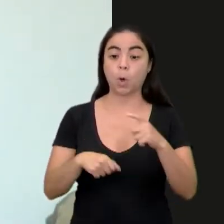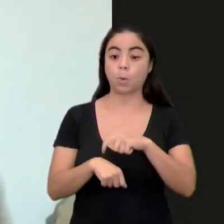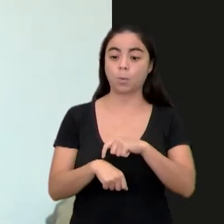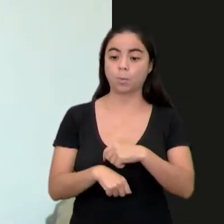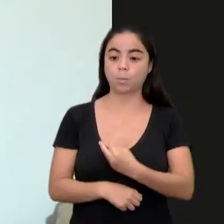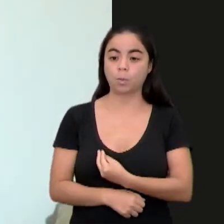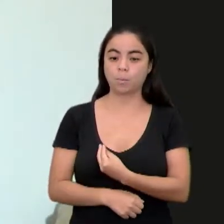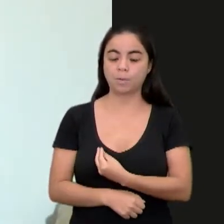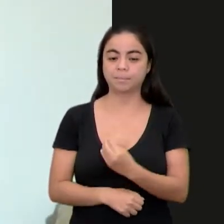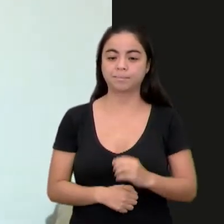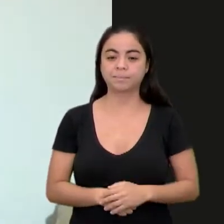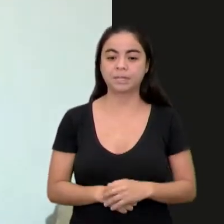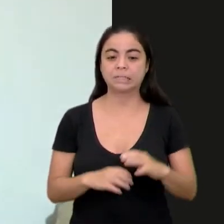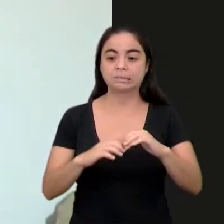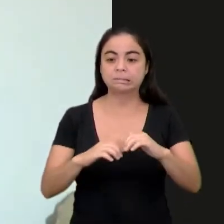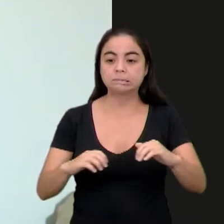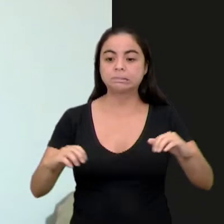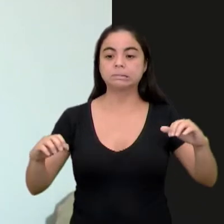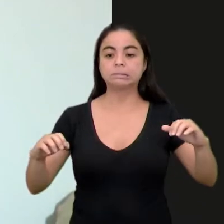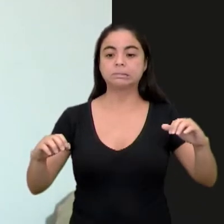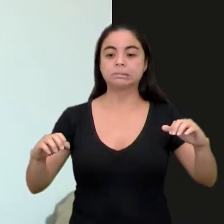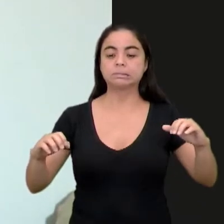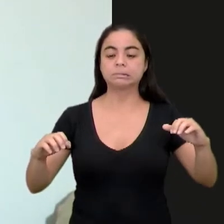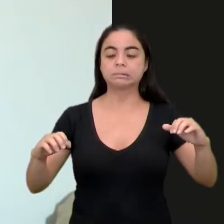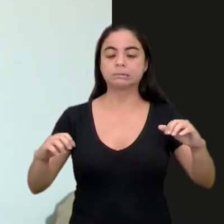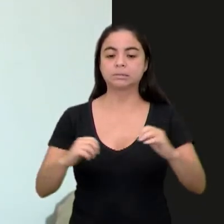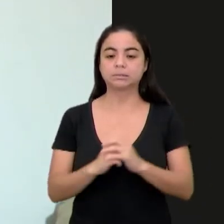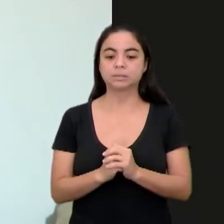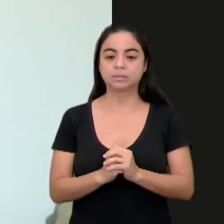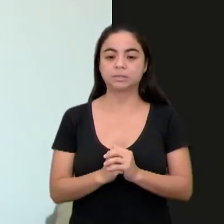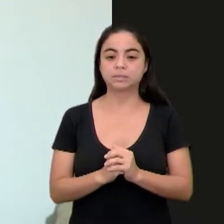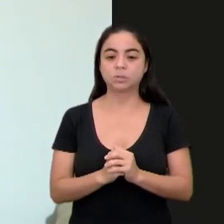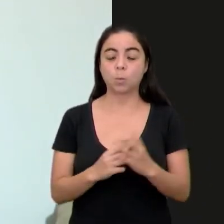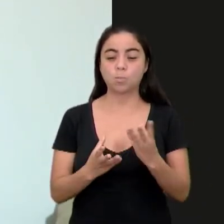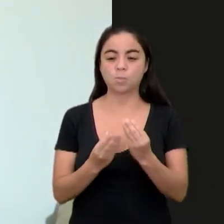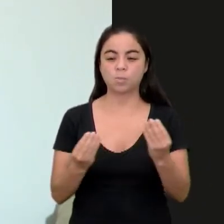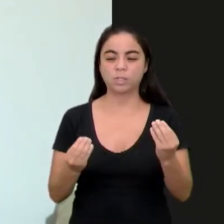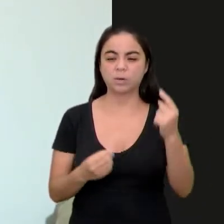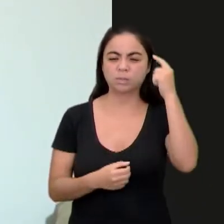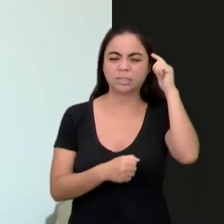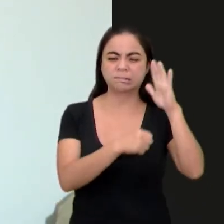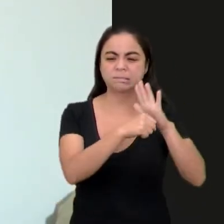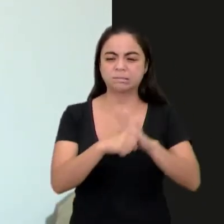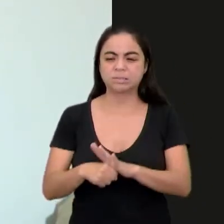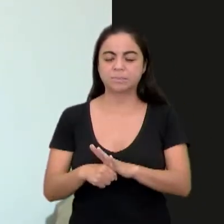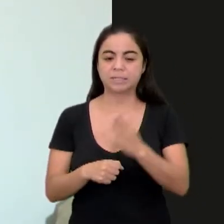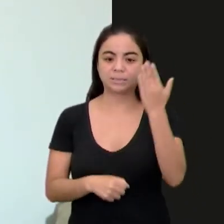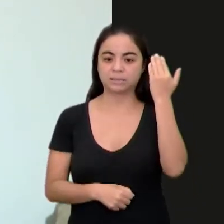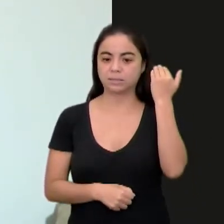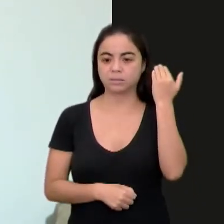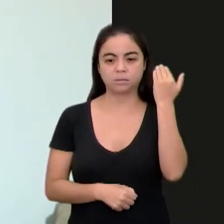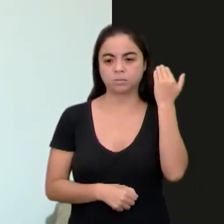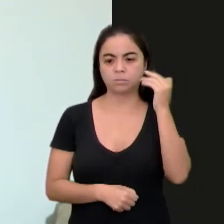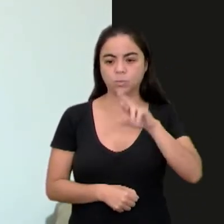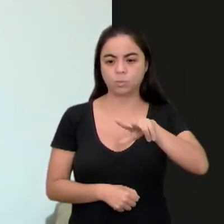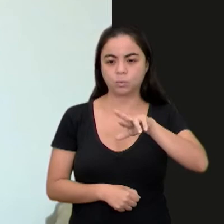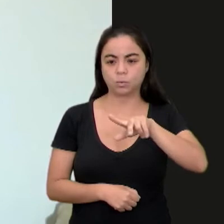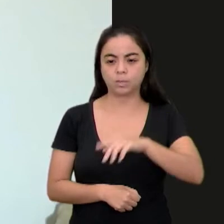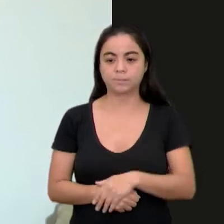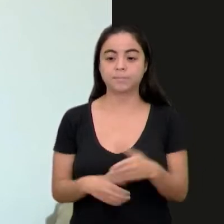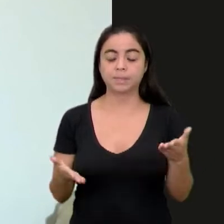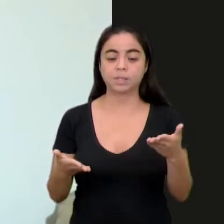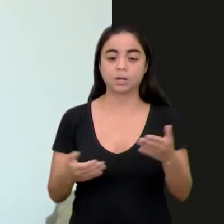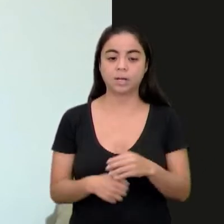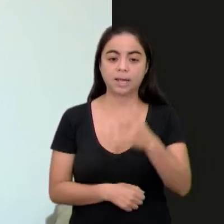né, com toda a polarização que se vive, né, muita coisa passou a ser ofensiva que não era, assim, hoje em dia tu tem uma situação que as